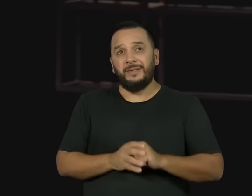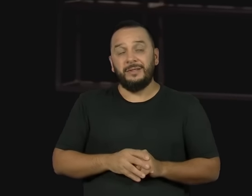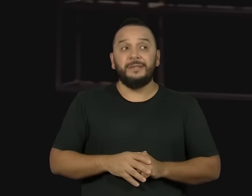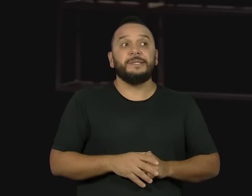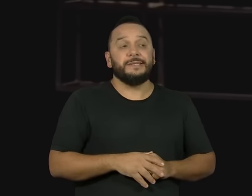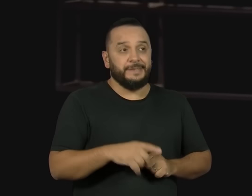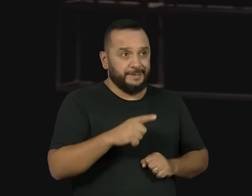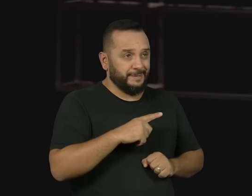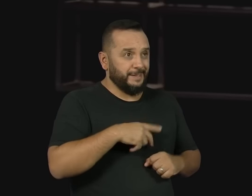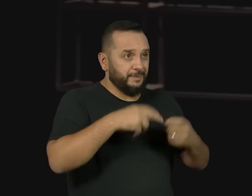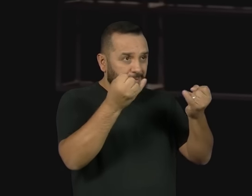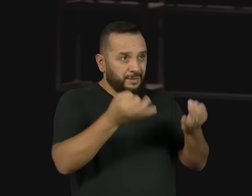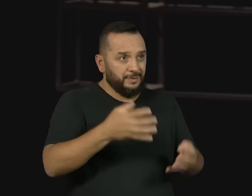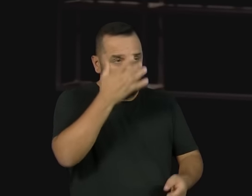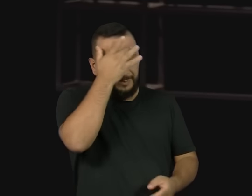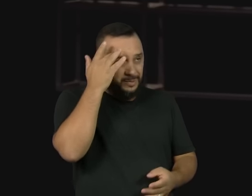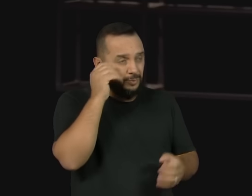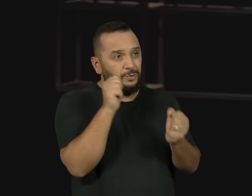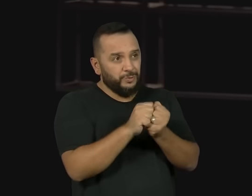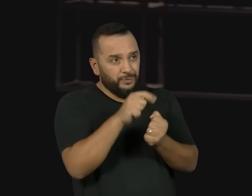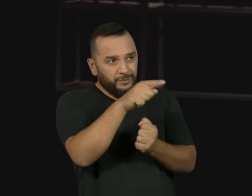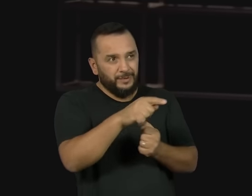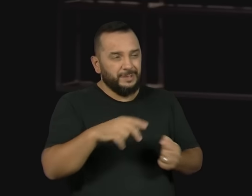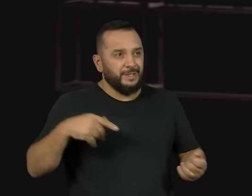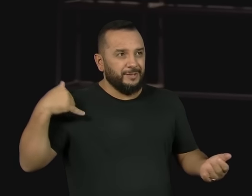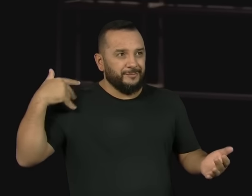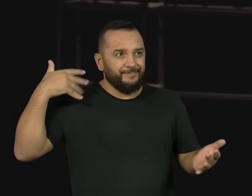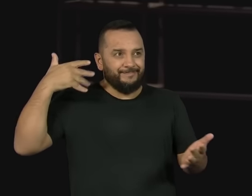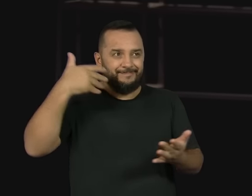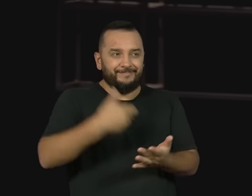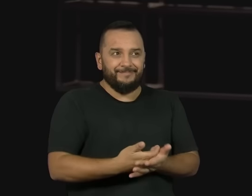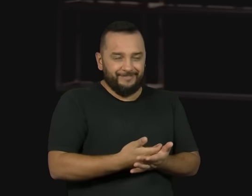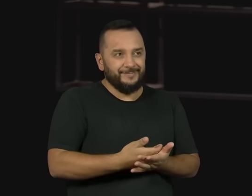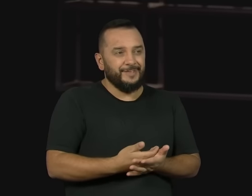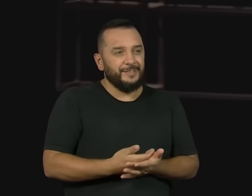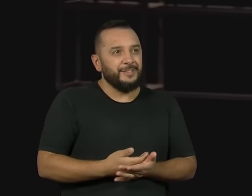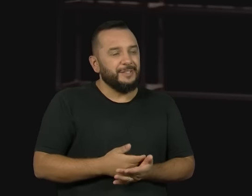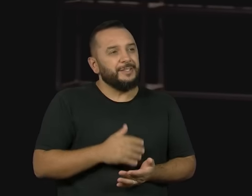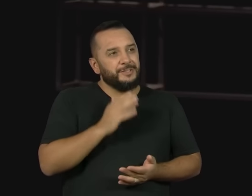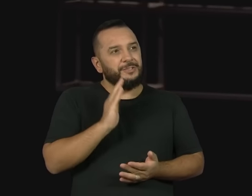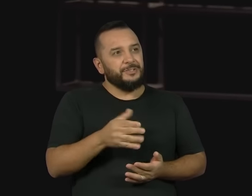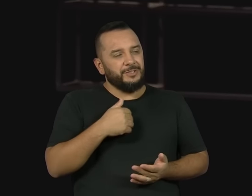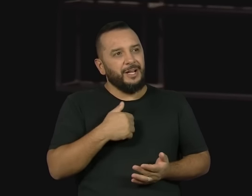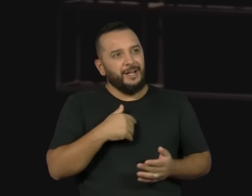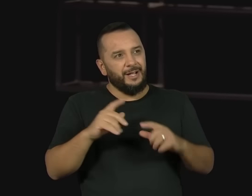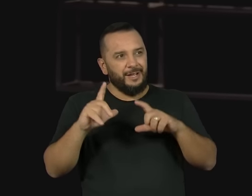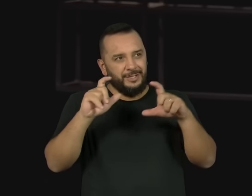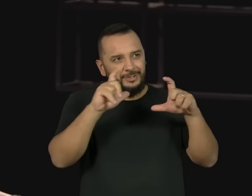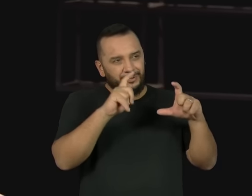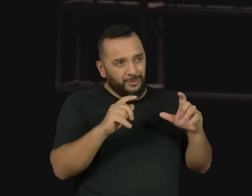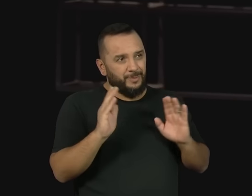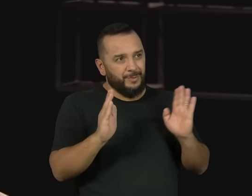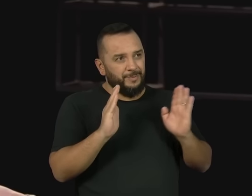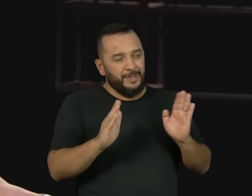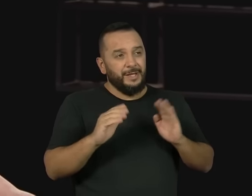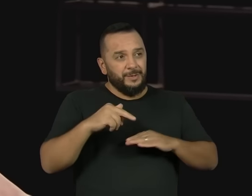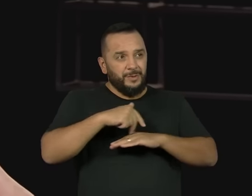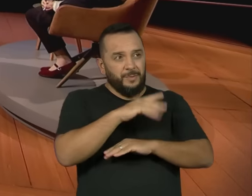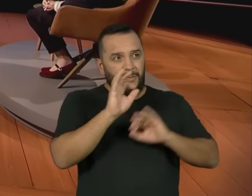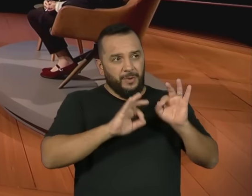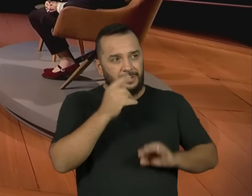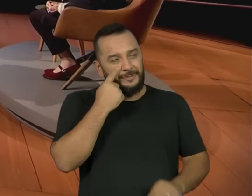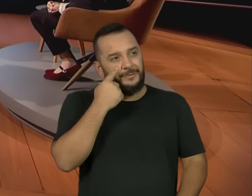alguém que esteve com você desde essa época, que registrou muitos momentos da moda, ainda registra e já te registrou também. Olha só quem